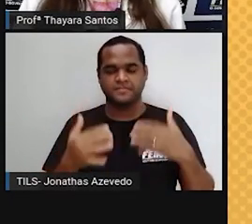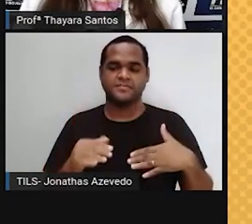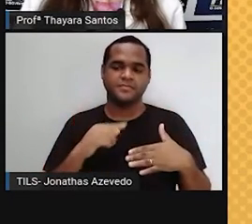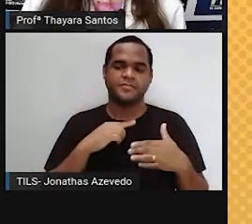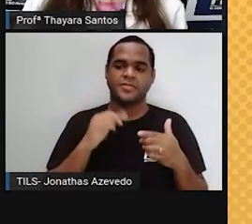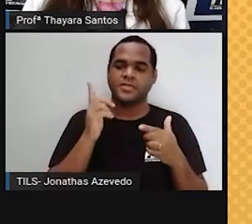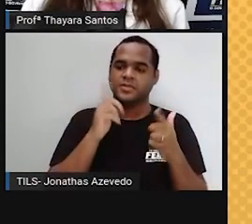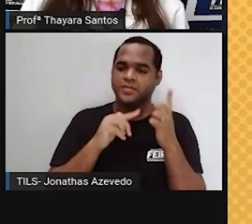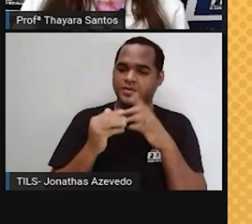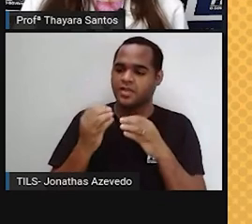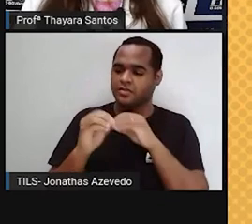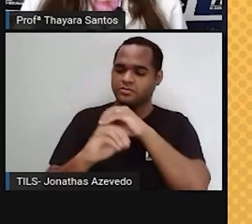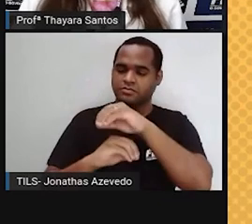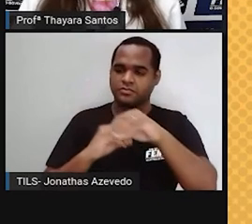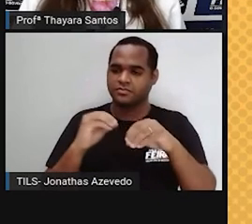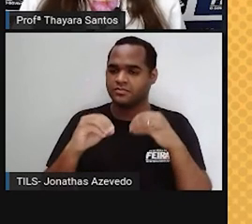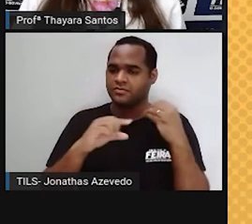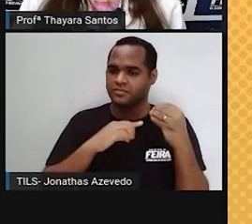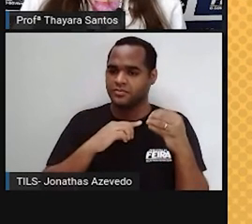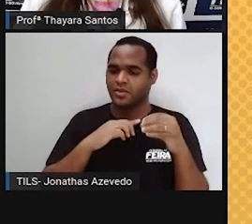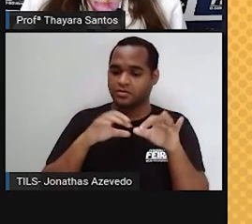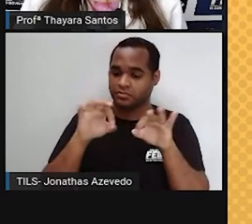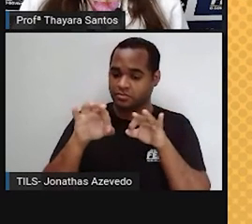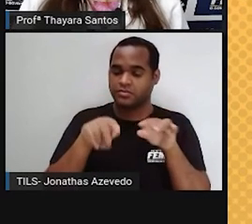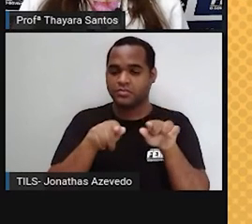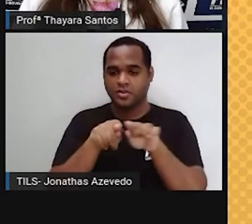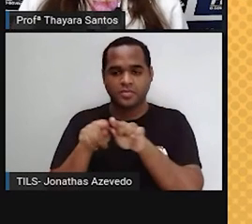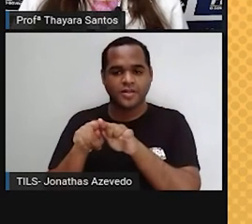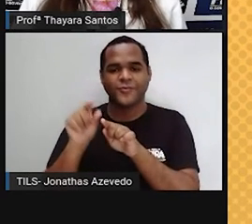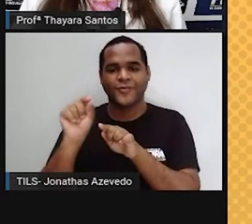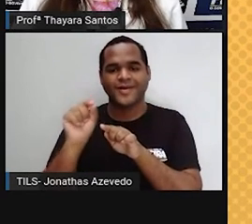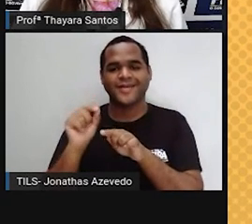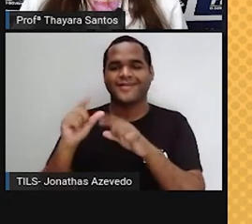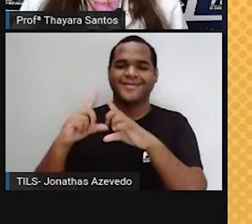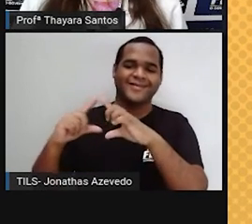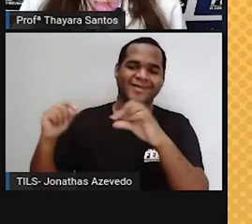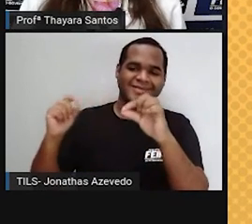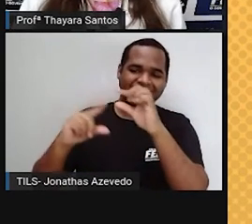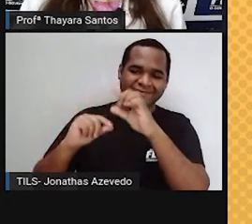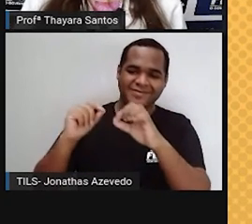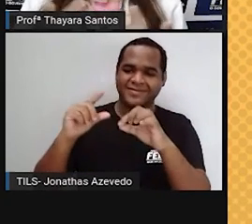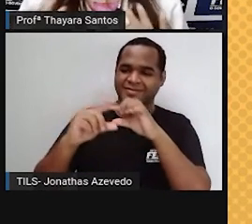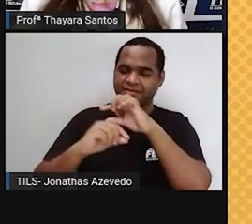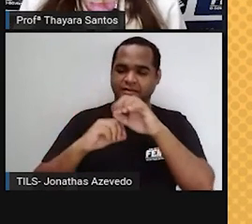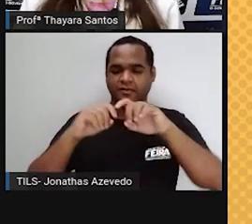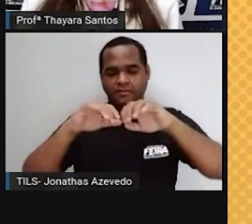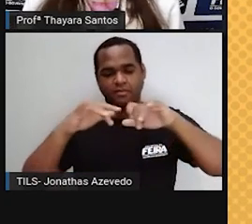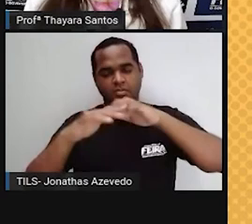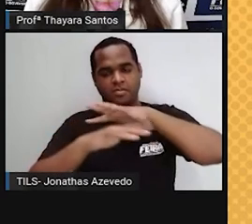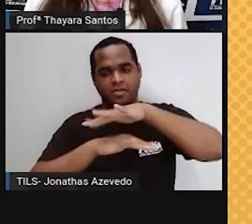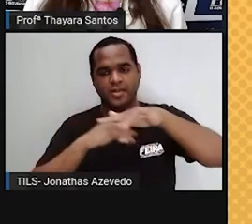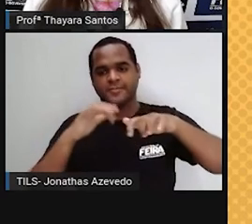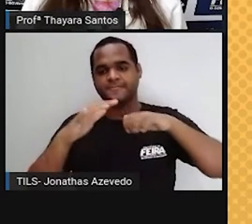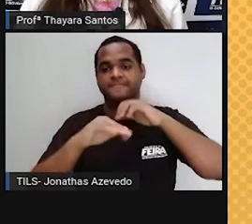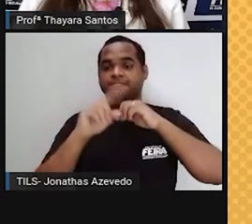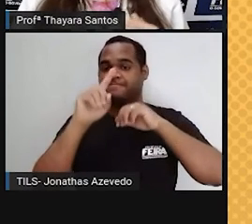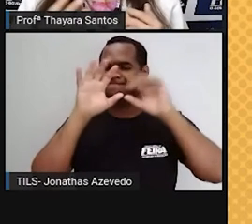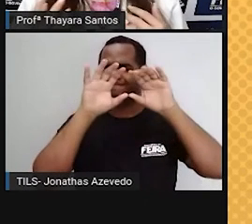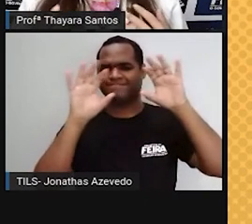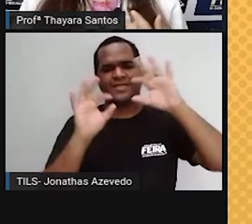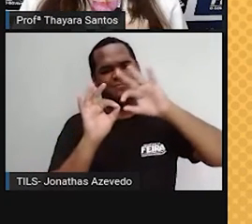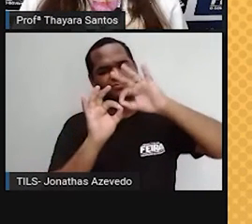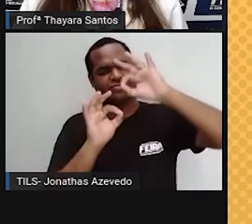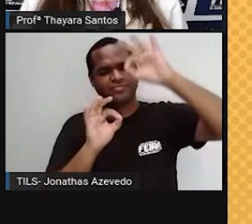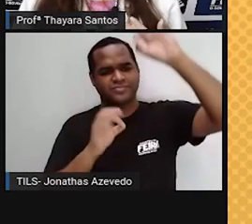pelos corpos celestes, que também são chamados de astros. E esses astros, eles vão estar distribuídos no espaço sideral.